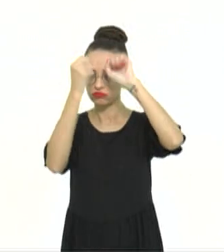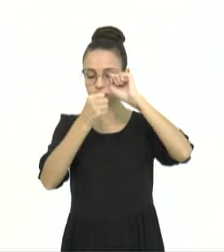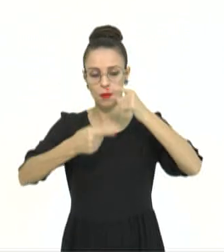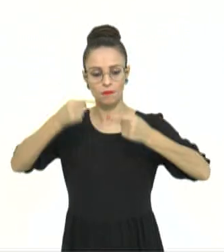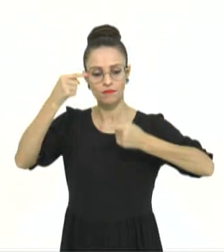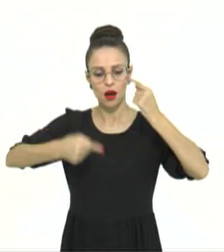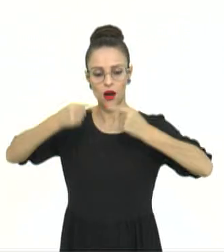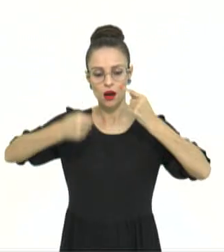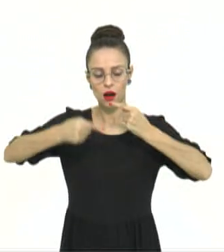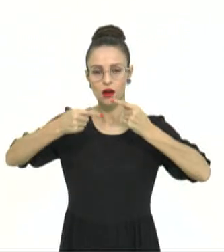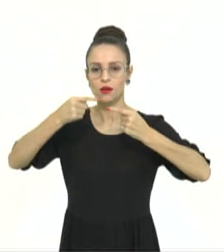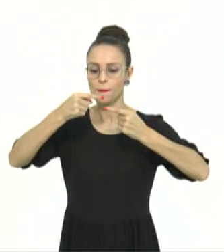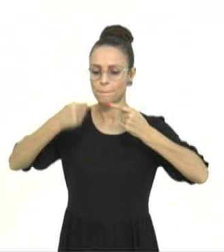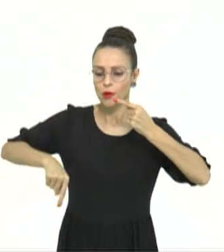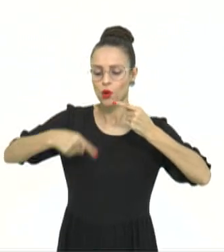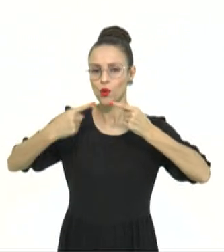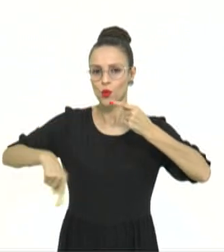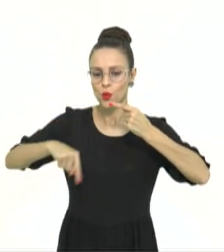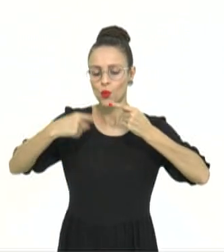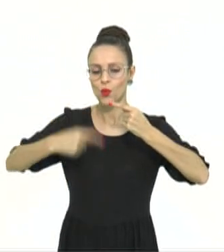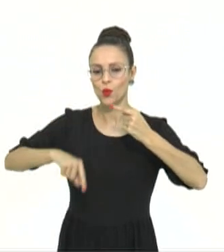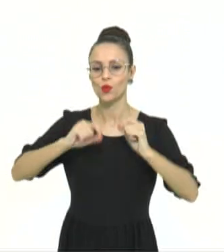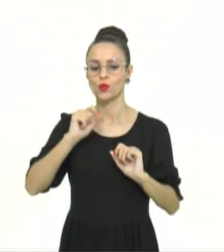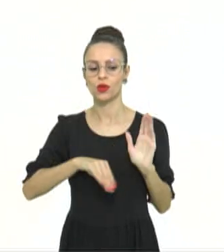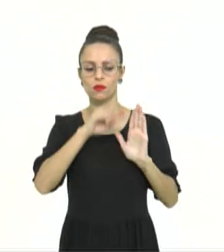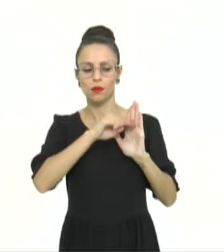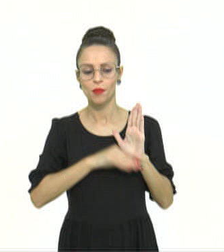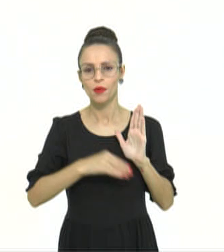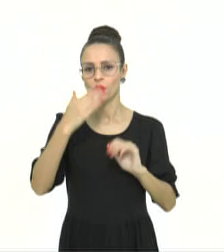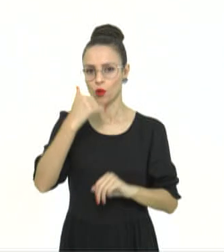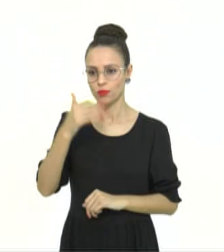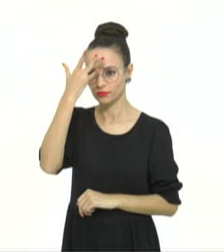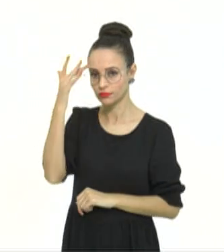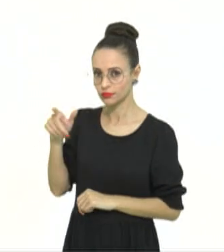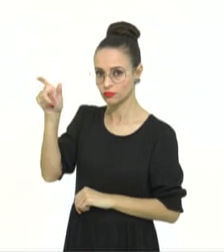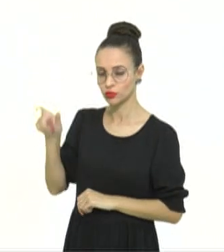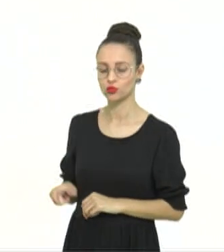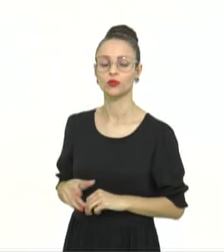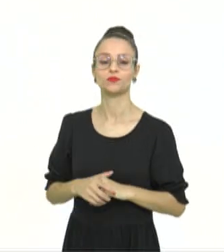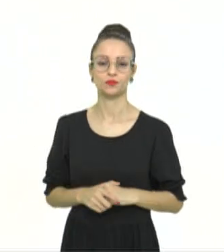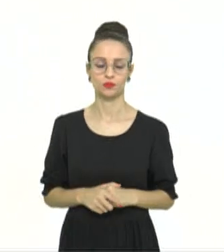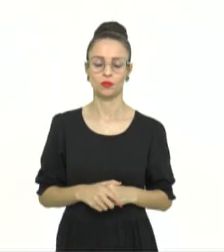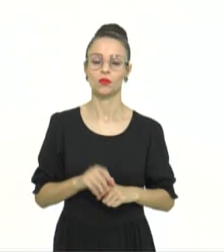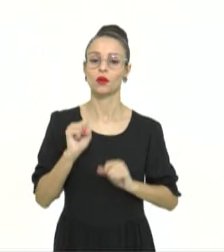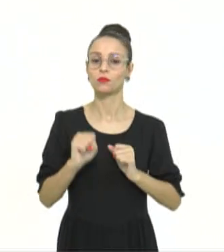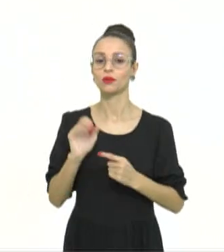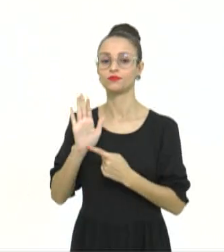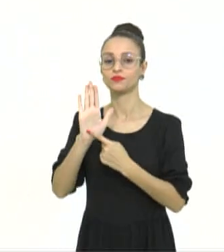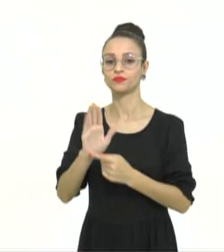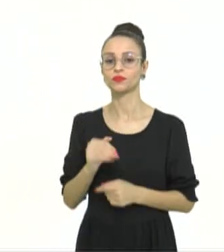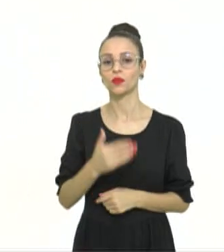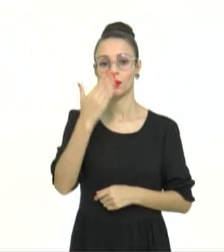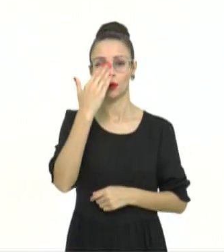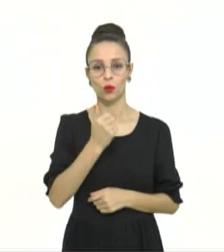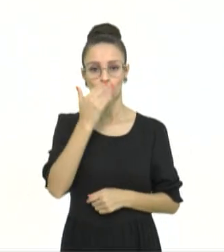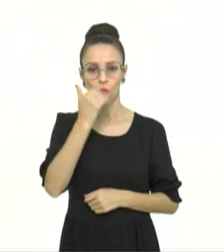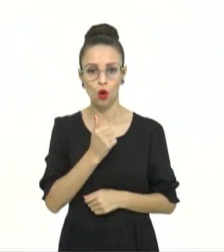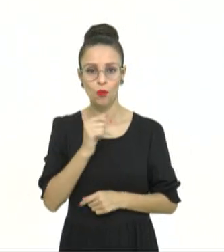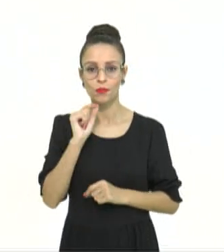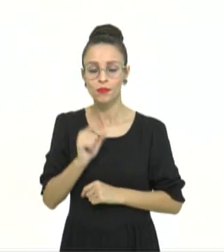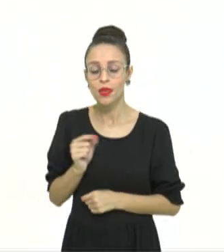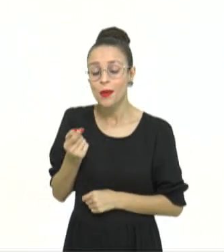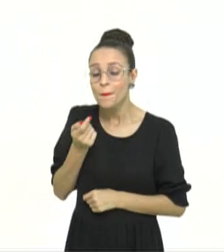dieta diária de uma pessoa. Ela pode se manifestar como comendo